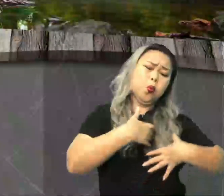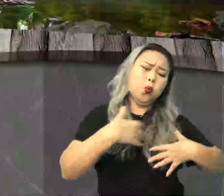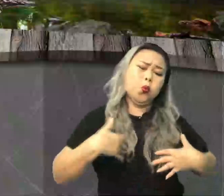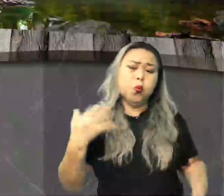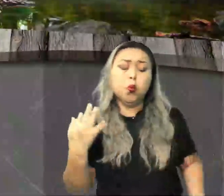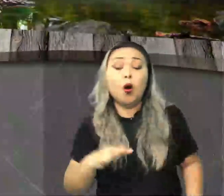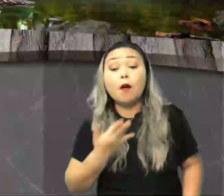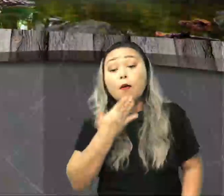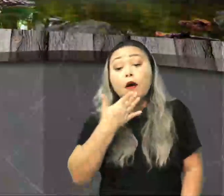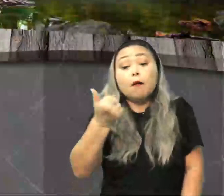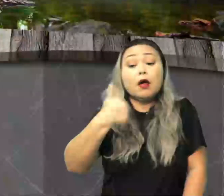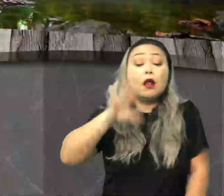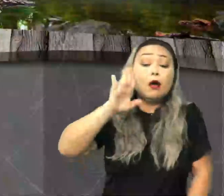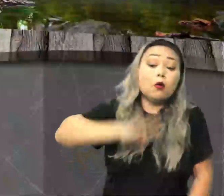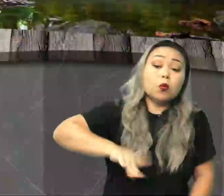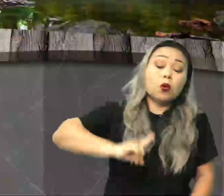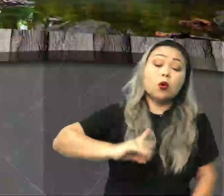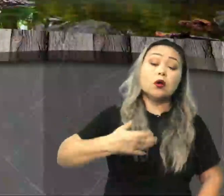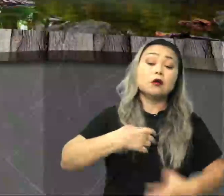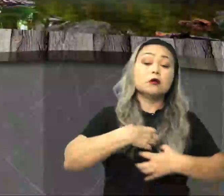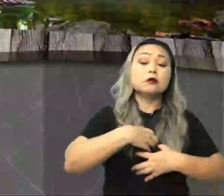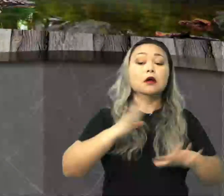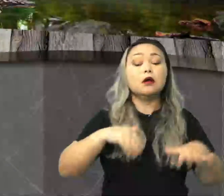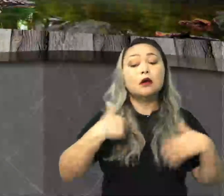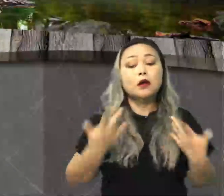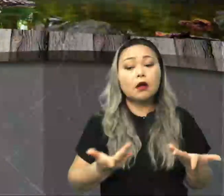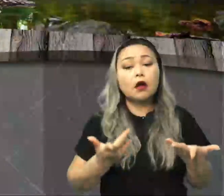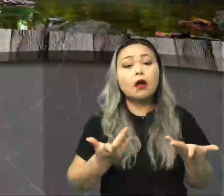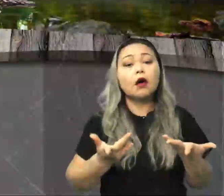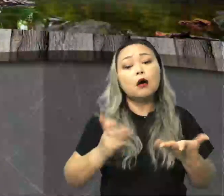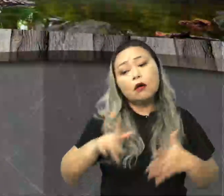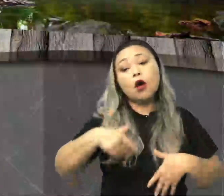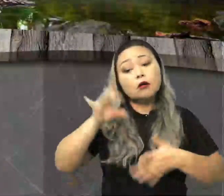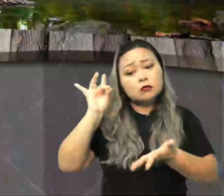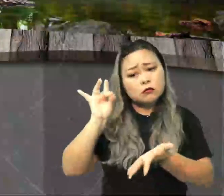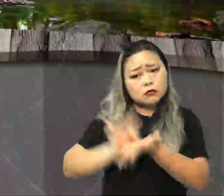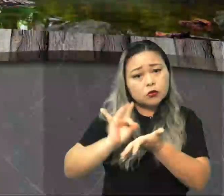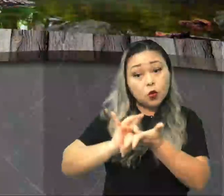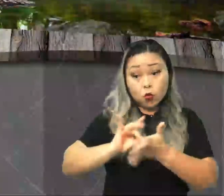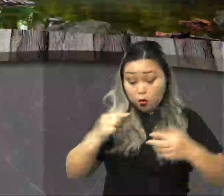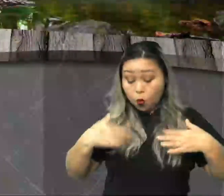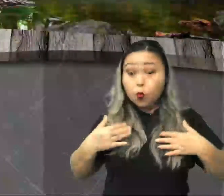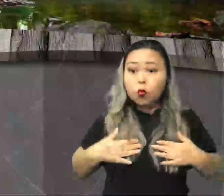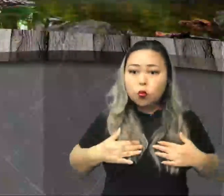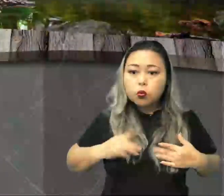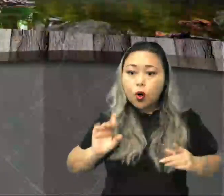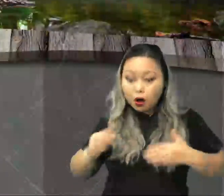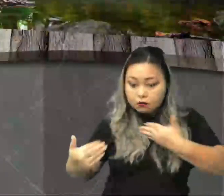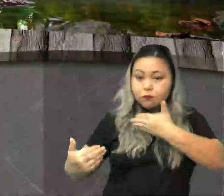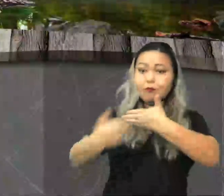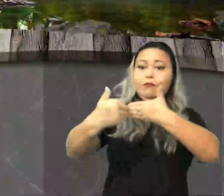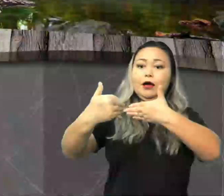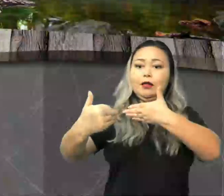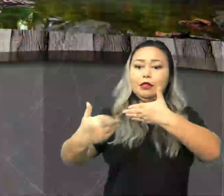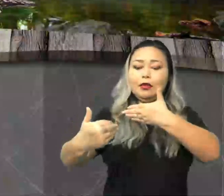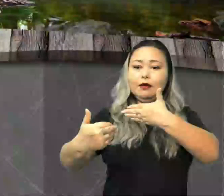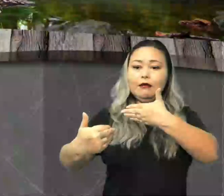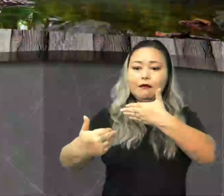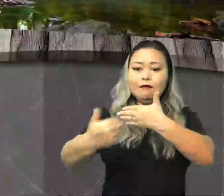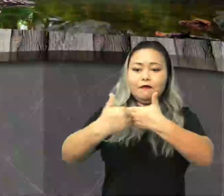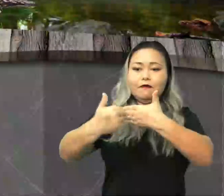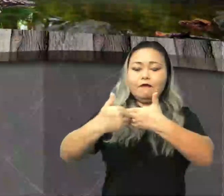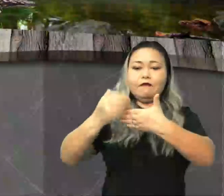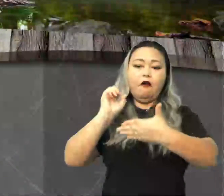para melhorar, amenizar esses sintomas aí. Vai tratar mesmo, ou o seu organismo vai combater, tá? No